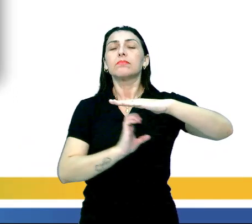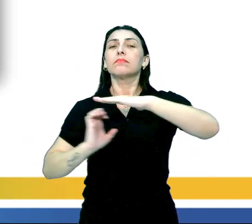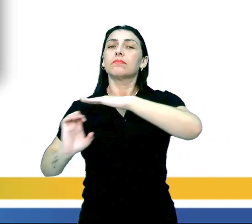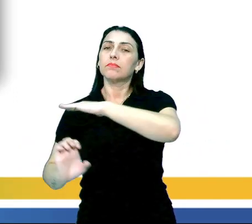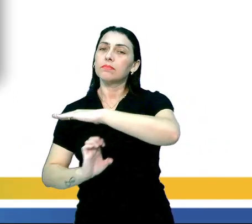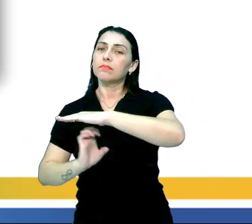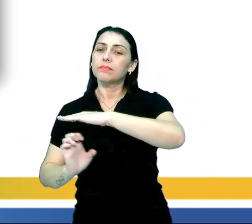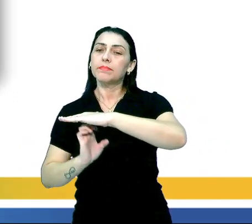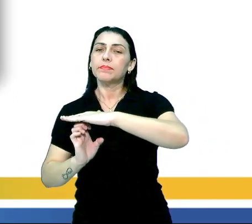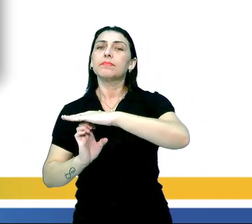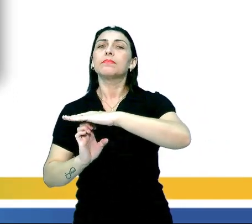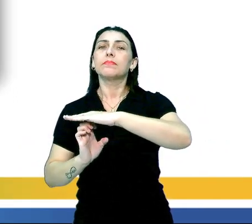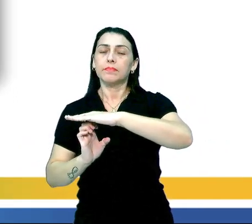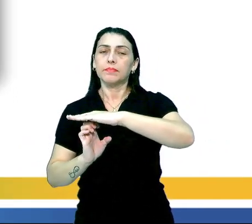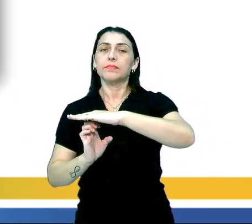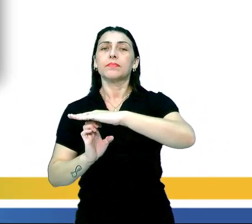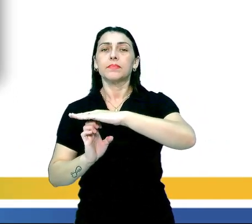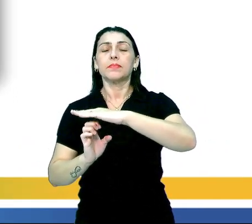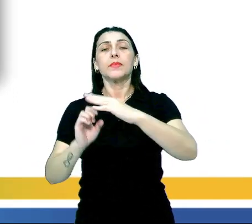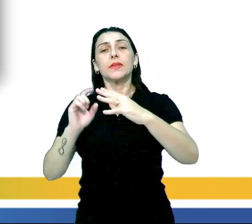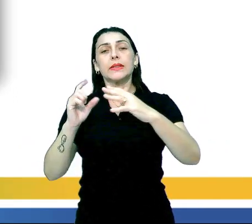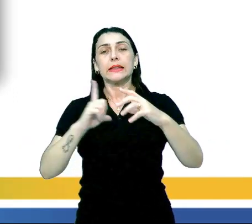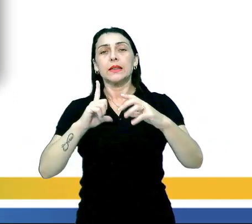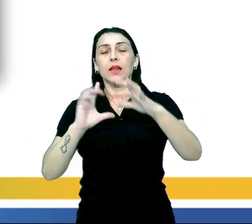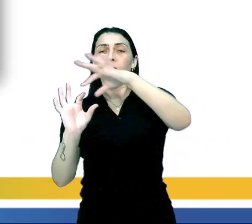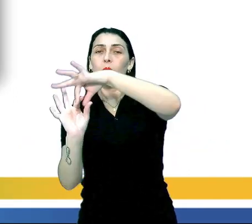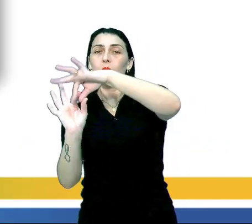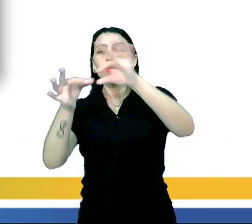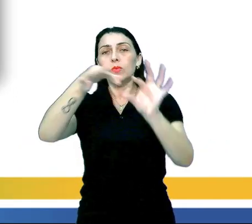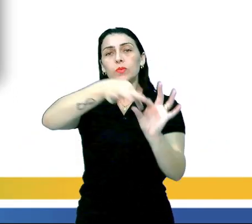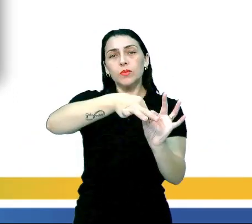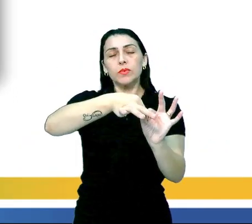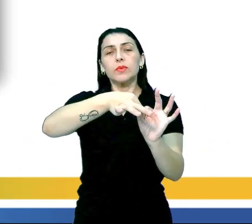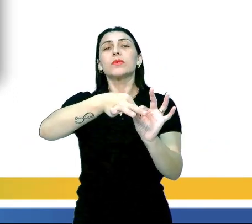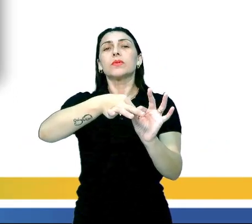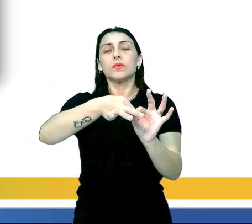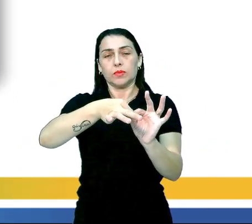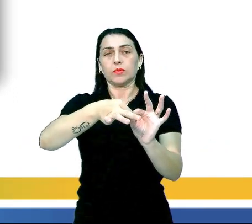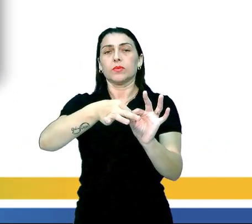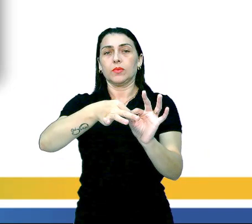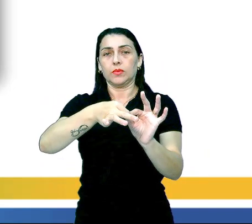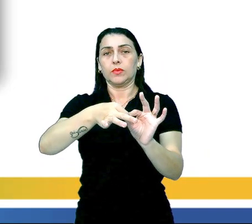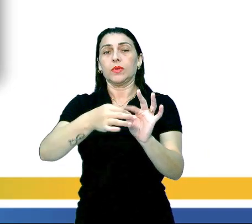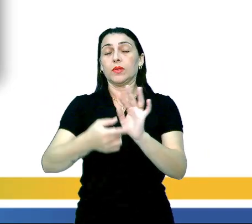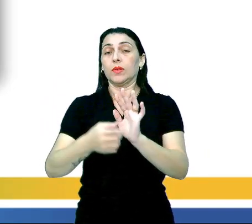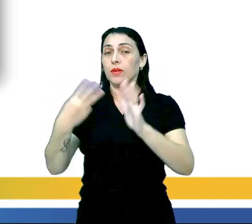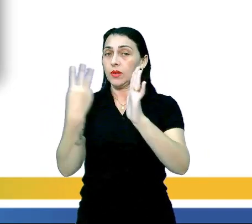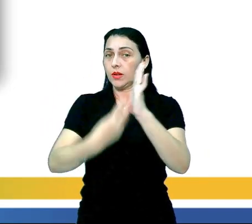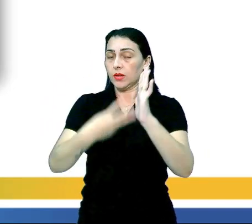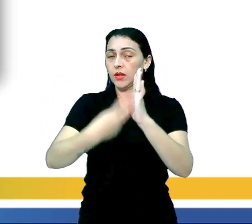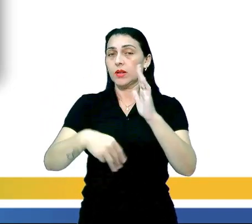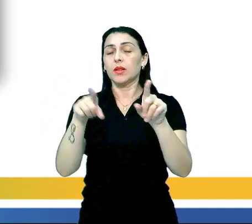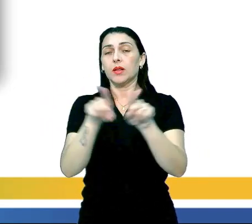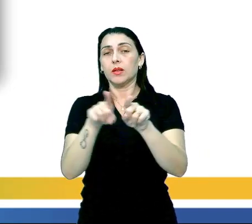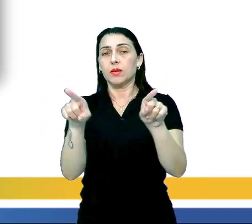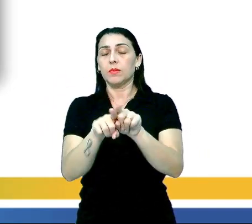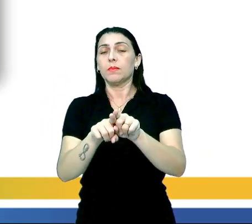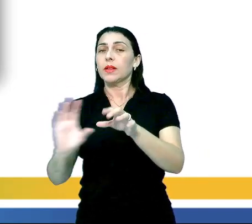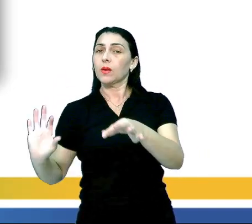terceirizada para a empresa contratante, que já se conecta com o empregado terceirizado, que também